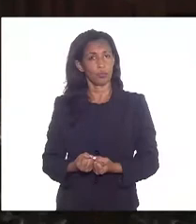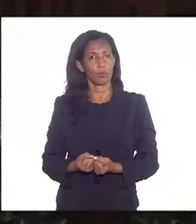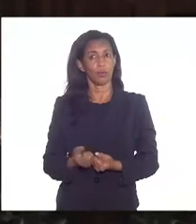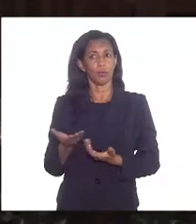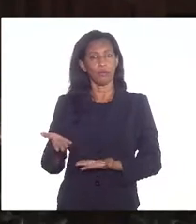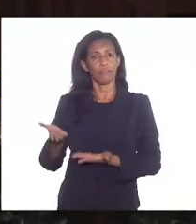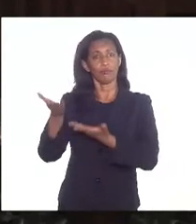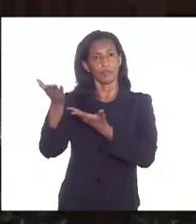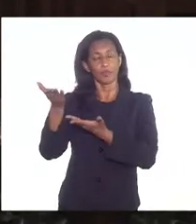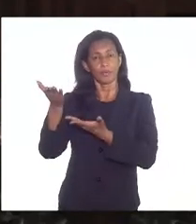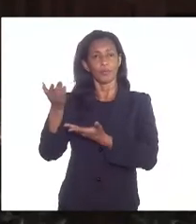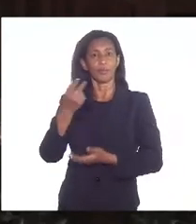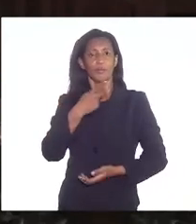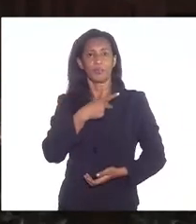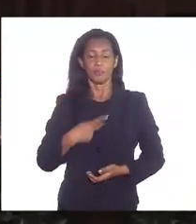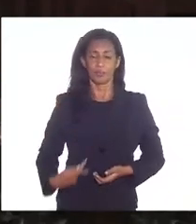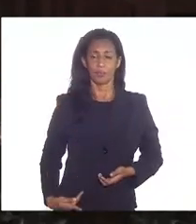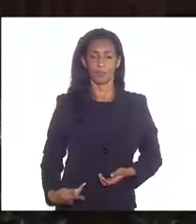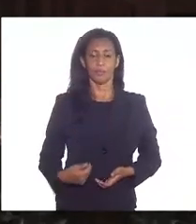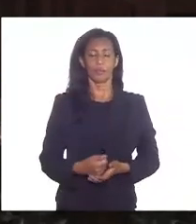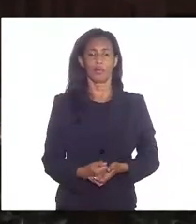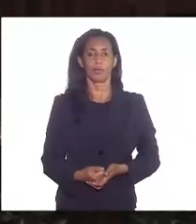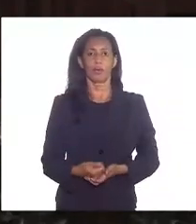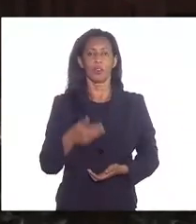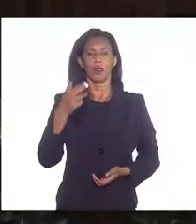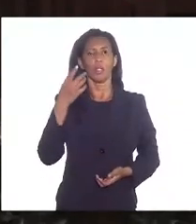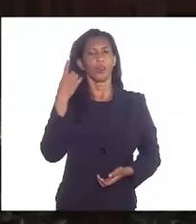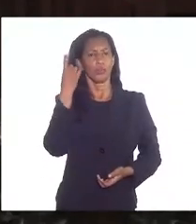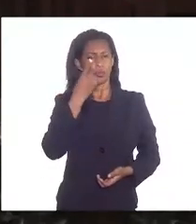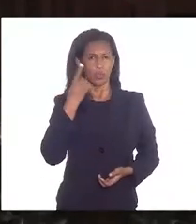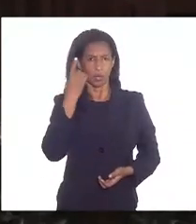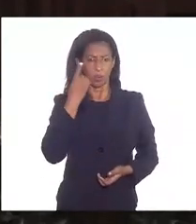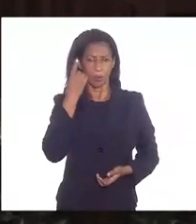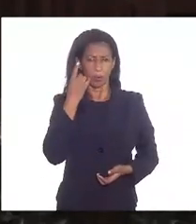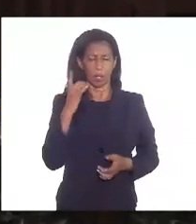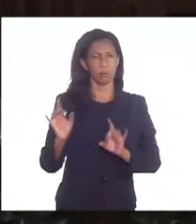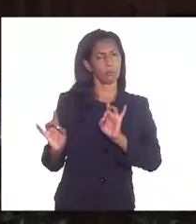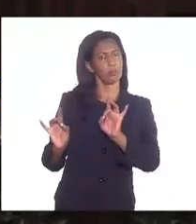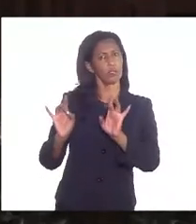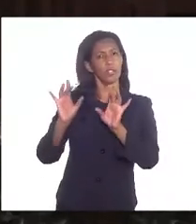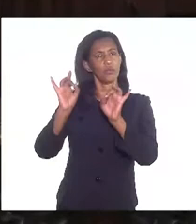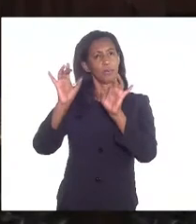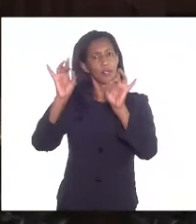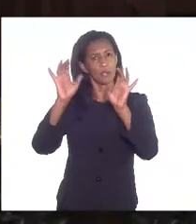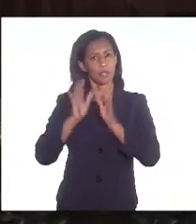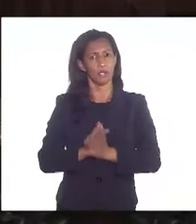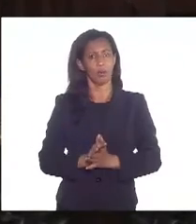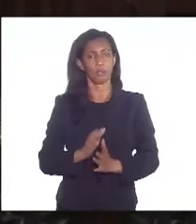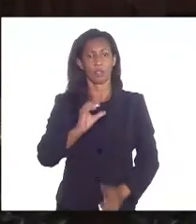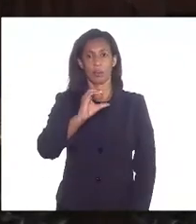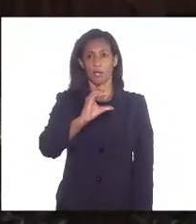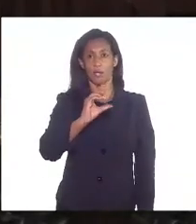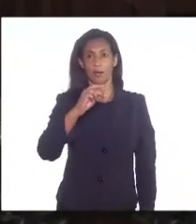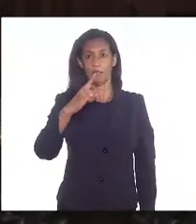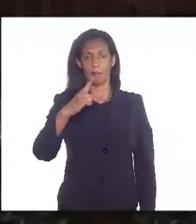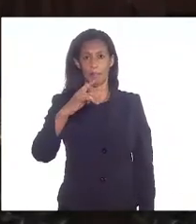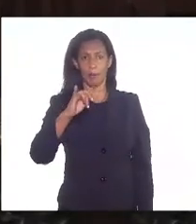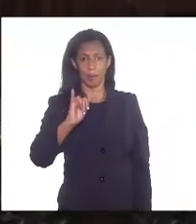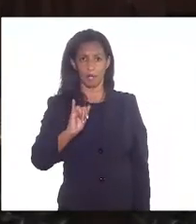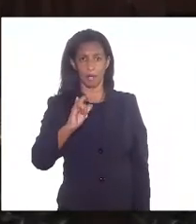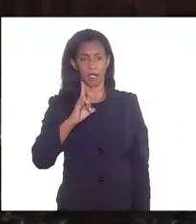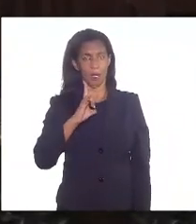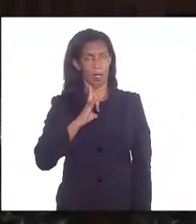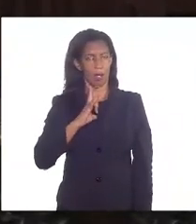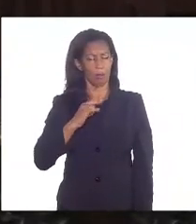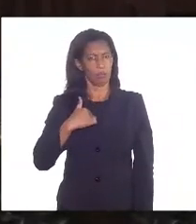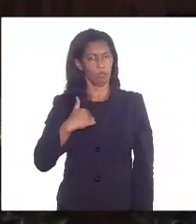Vossa Excelência, dos senhores deputados, em especial da CPI, que eu tenho